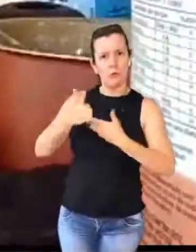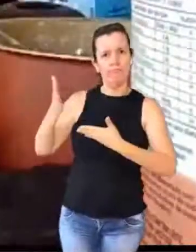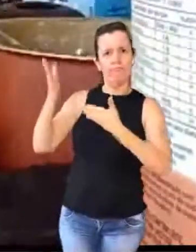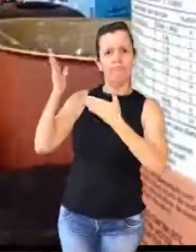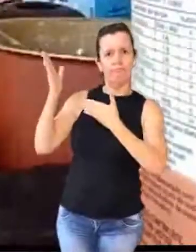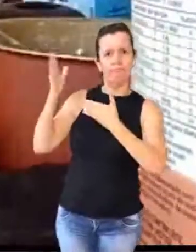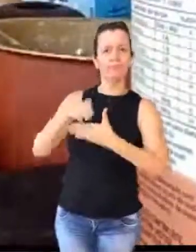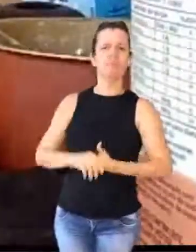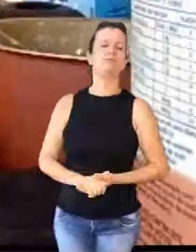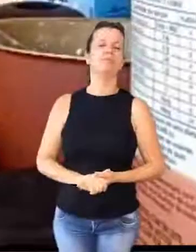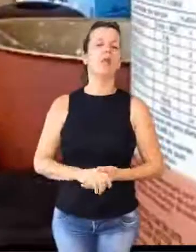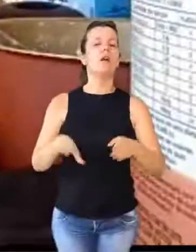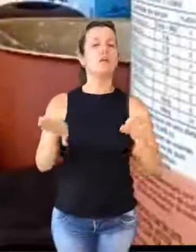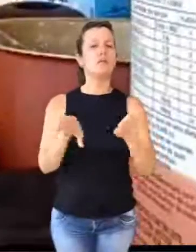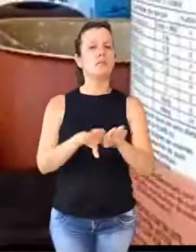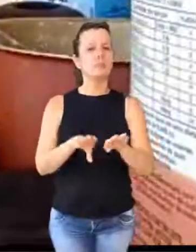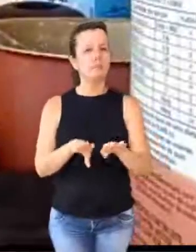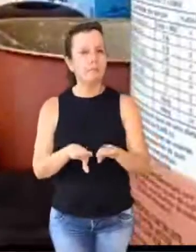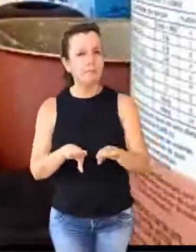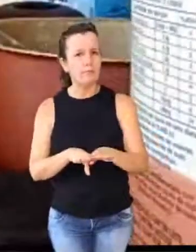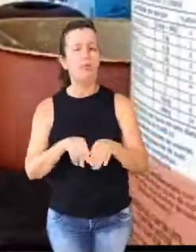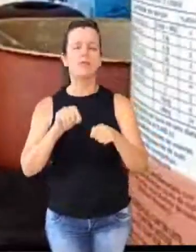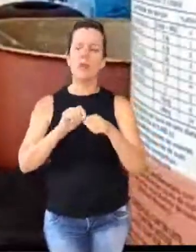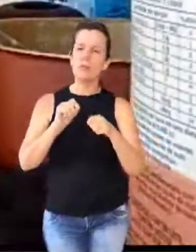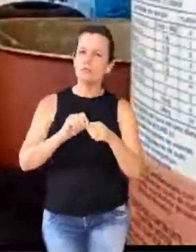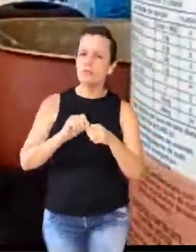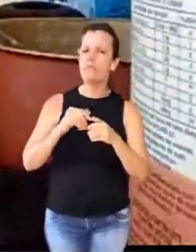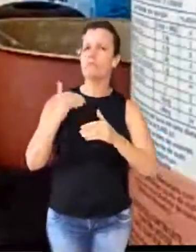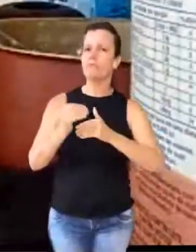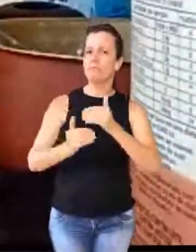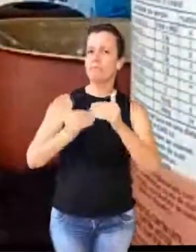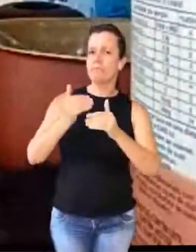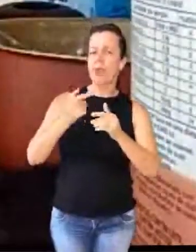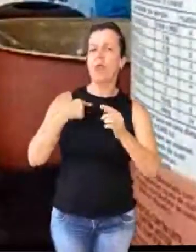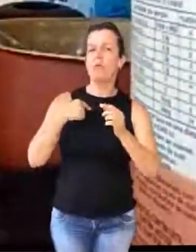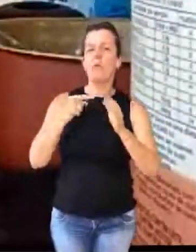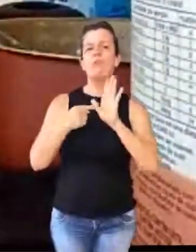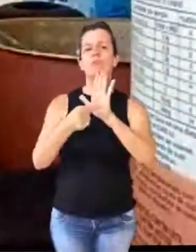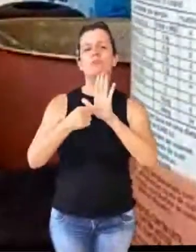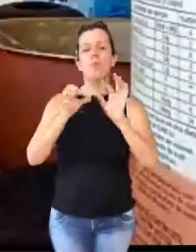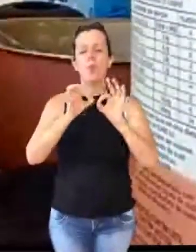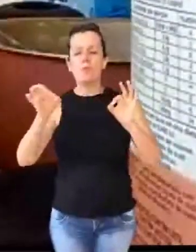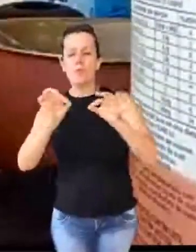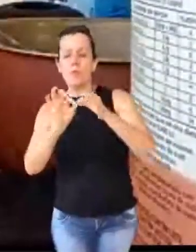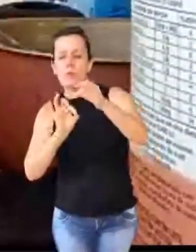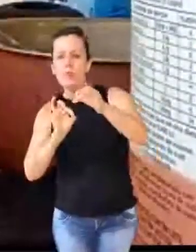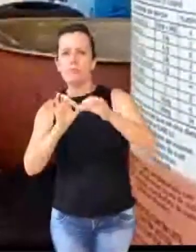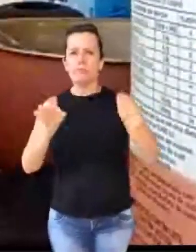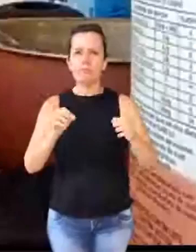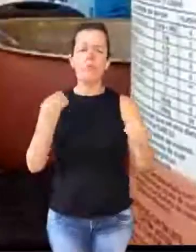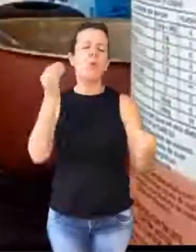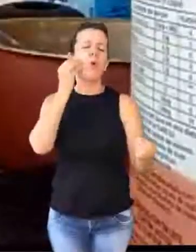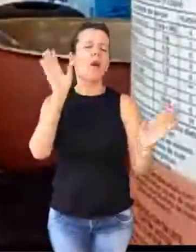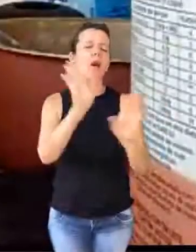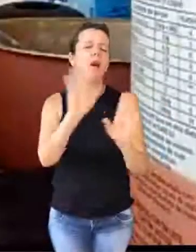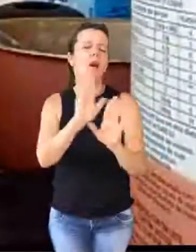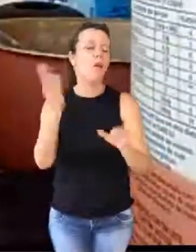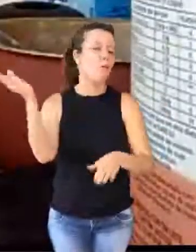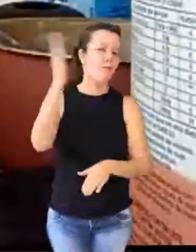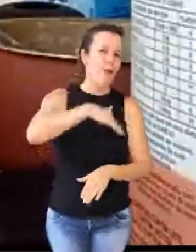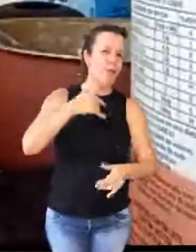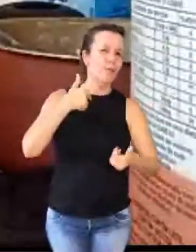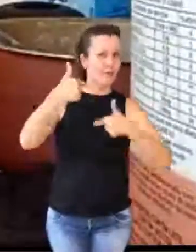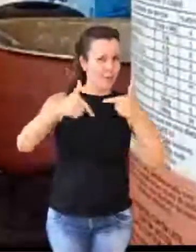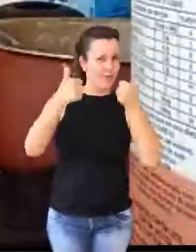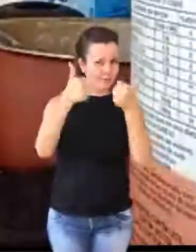pequena e as medidas que eu vou dando para você, que é uma camisa velha para a gente